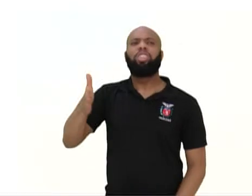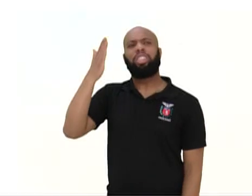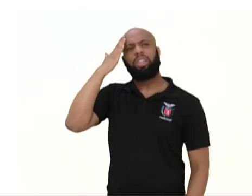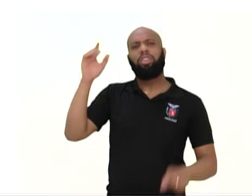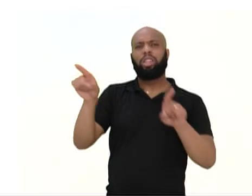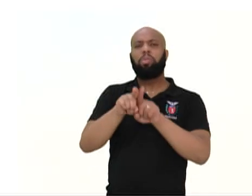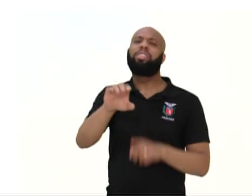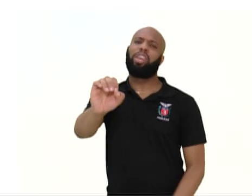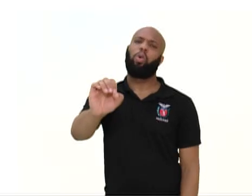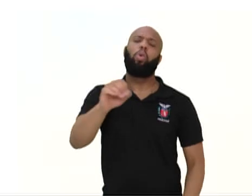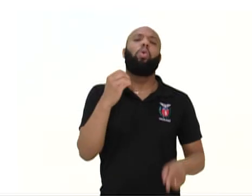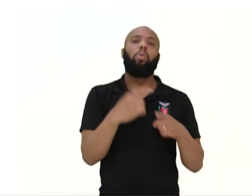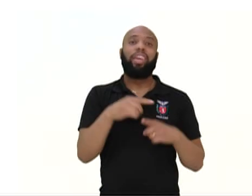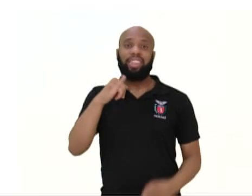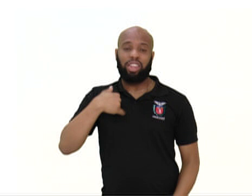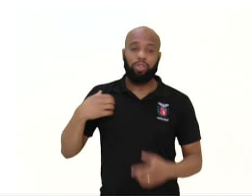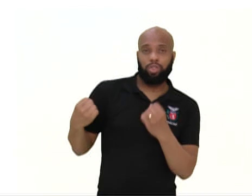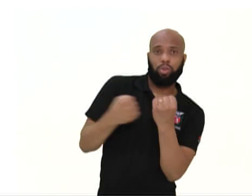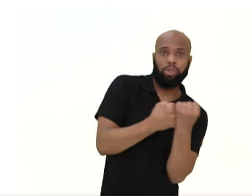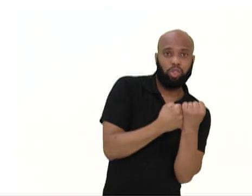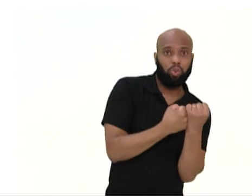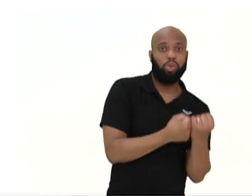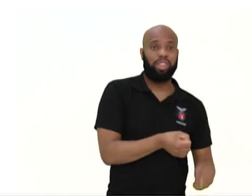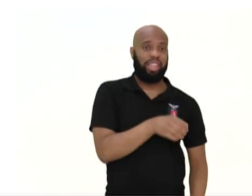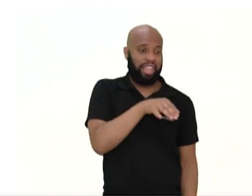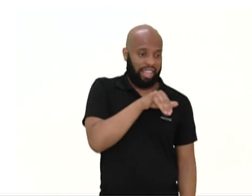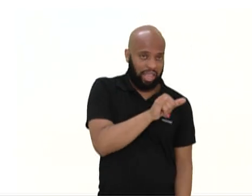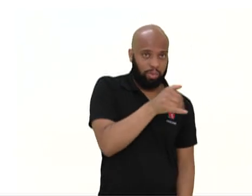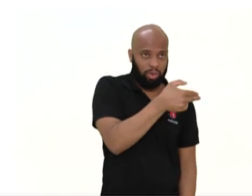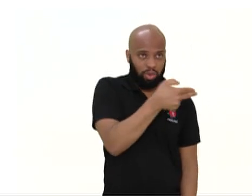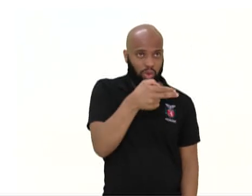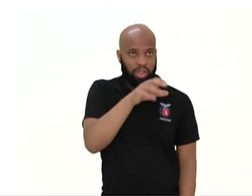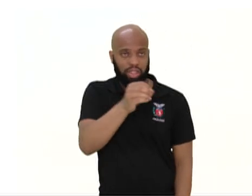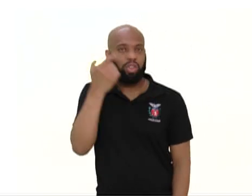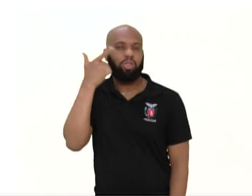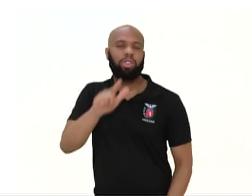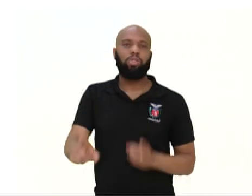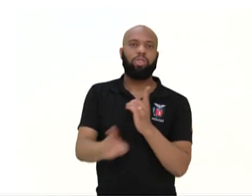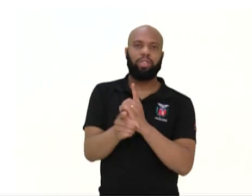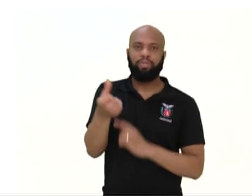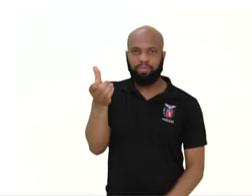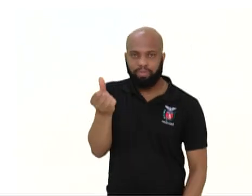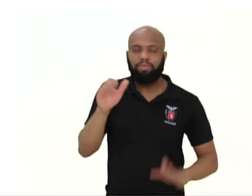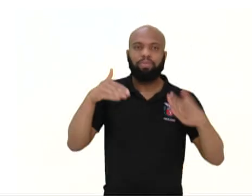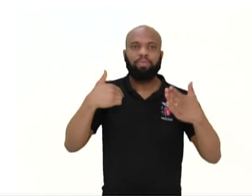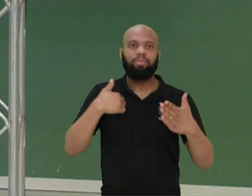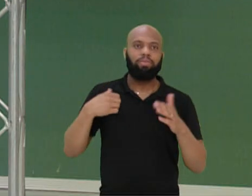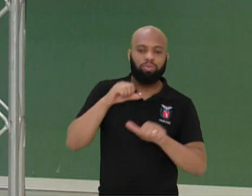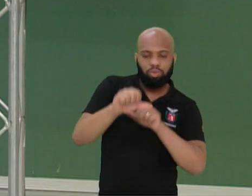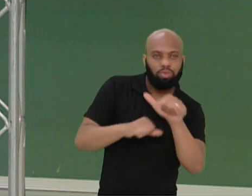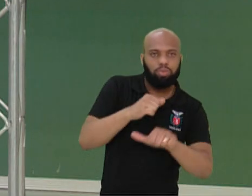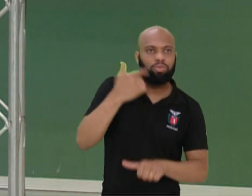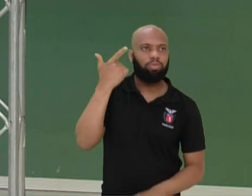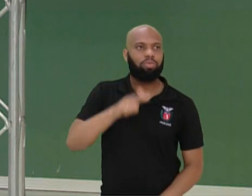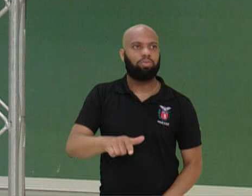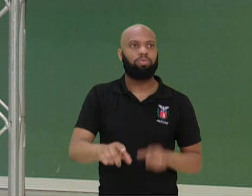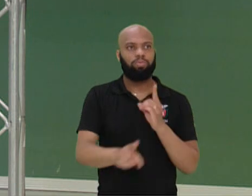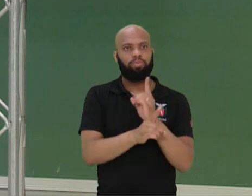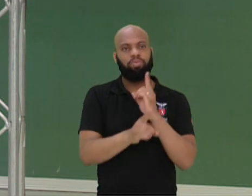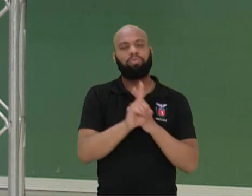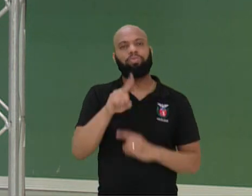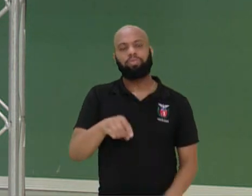sei, é 0. Porque quando eu substituí o y por 0 lá no item A, eu achei o 6. Então, se eu trocar o x por 6, o resultado tem que